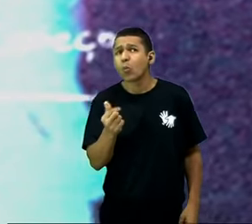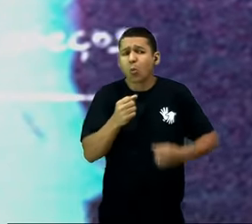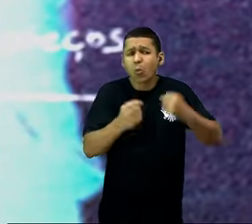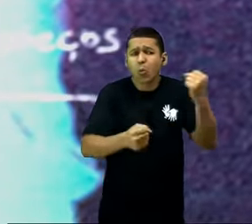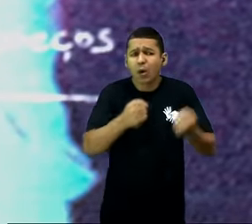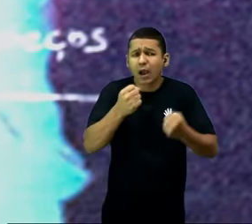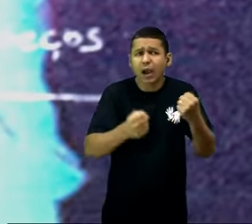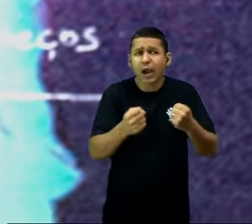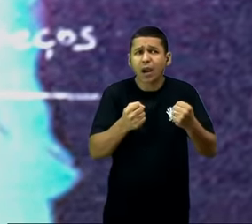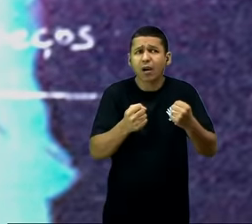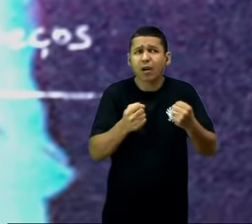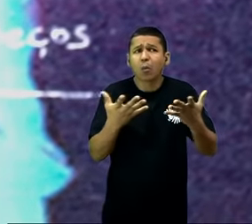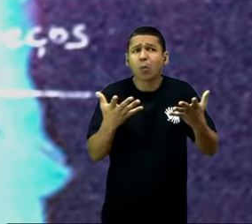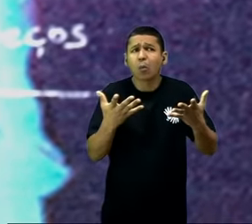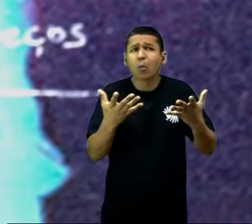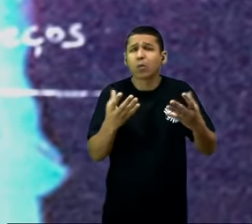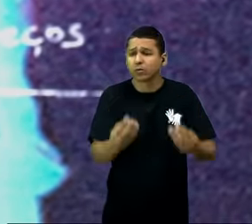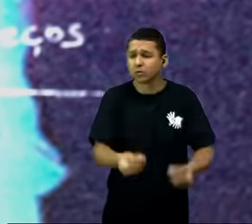Quer? Toma.